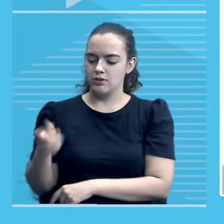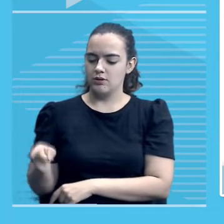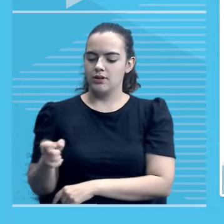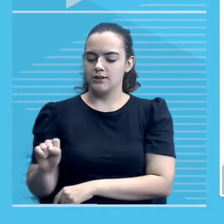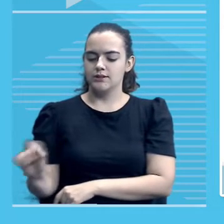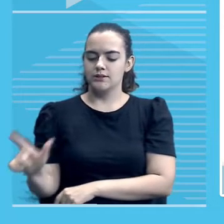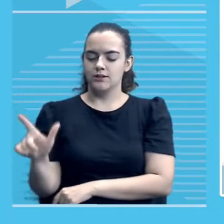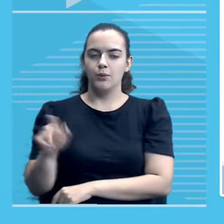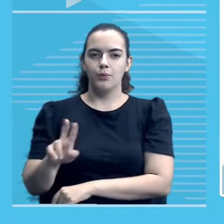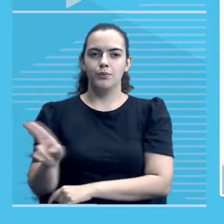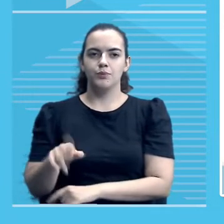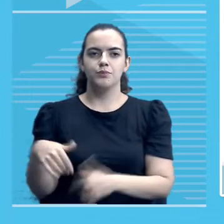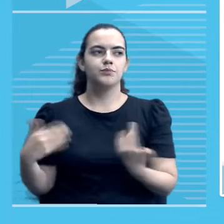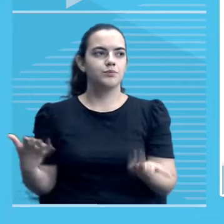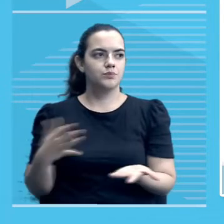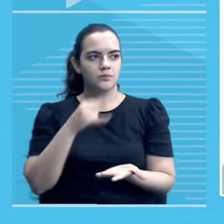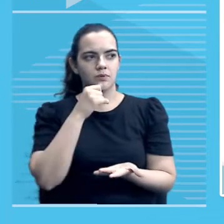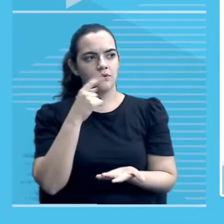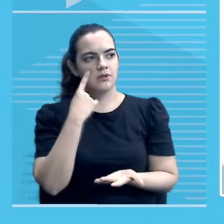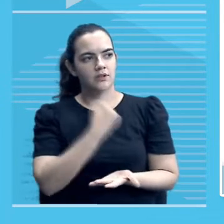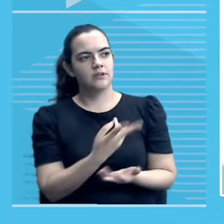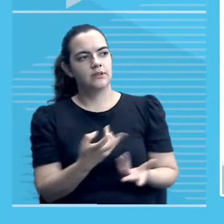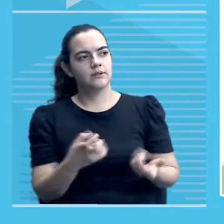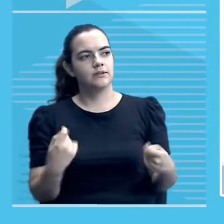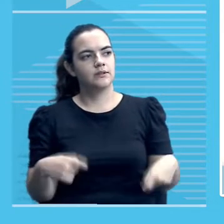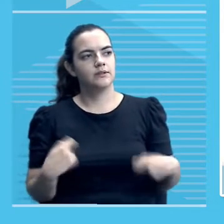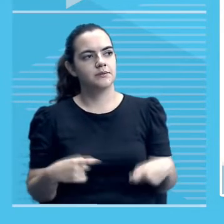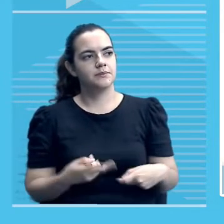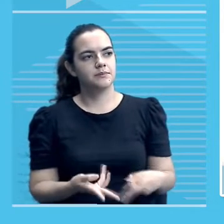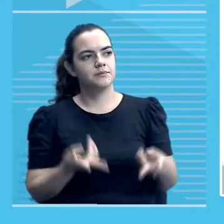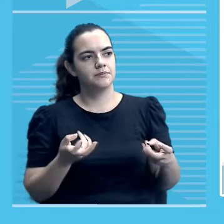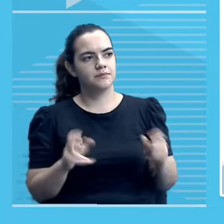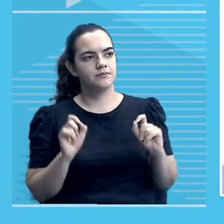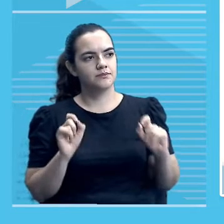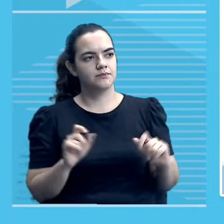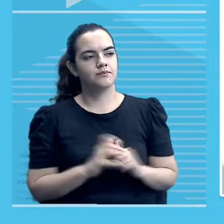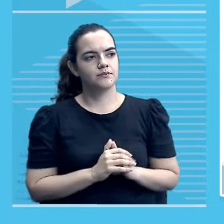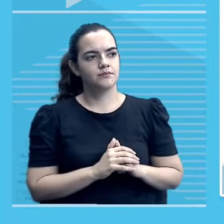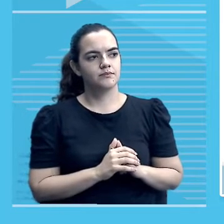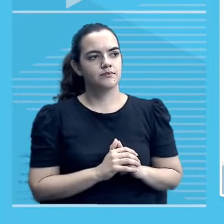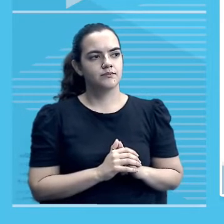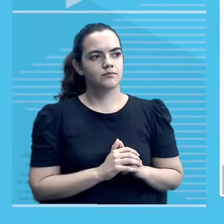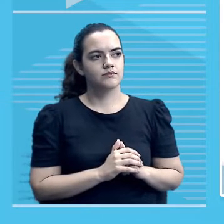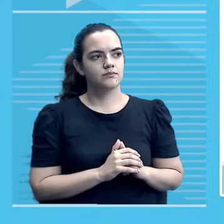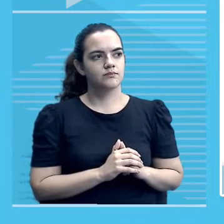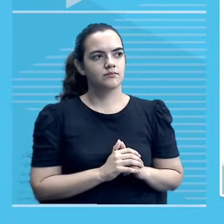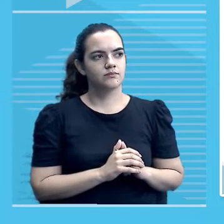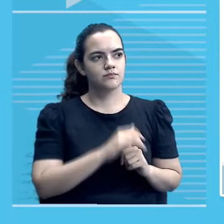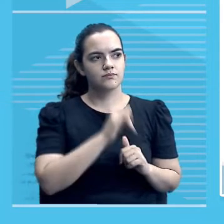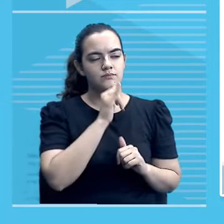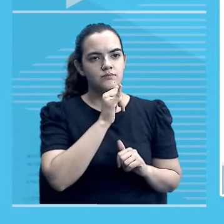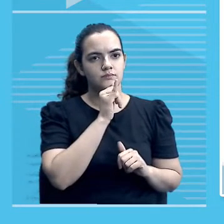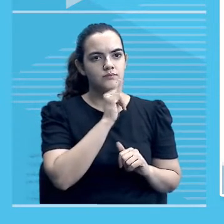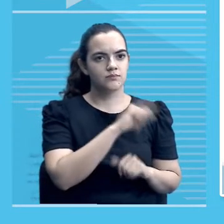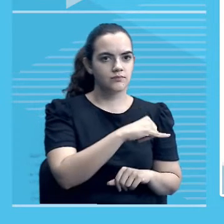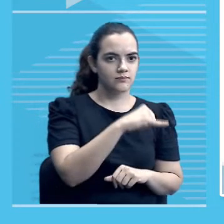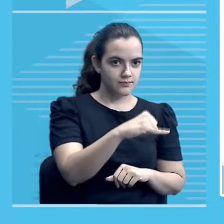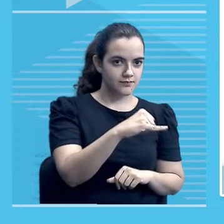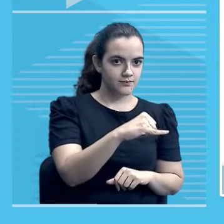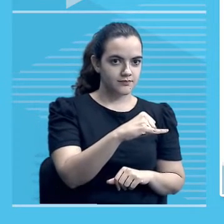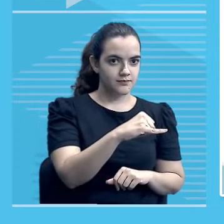exemplo, o primeiro você tem aqui cloreto de sódio. Cloreto é o nome do ânion mais o nome do